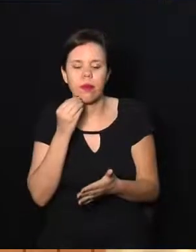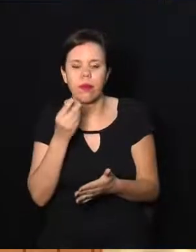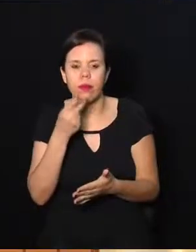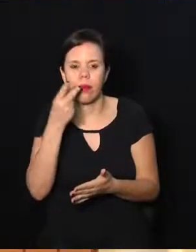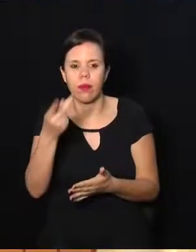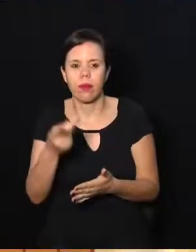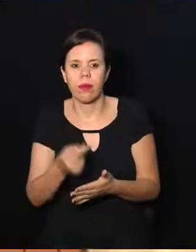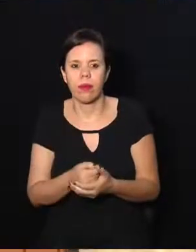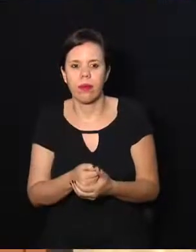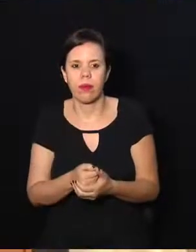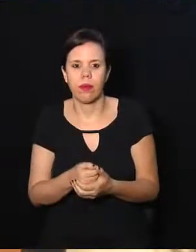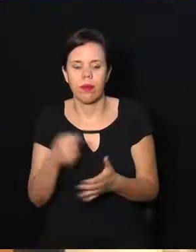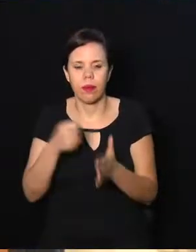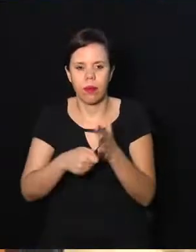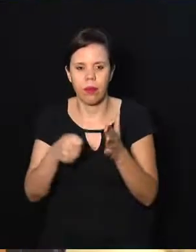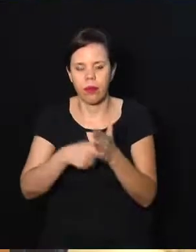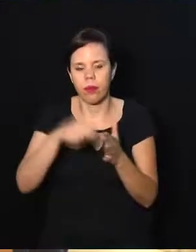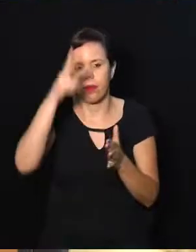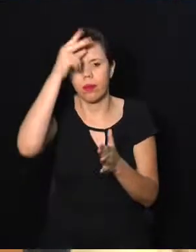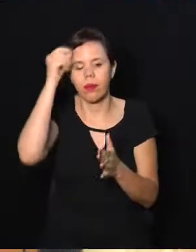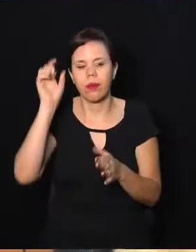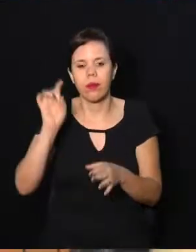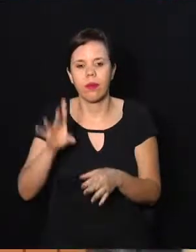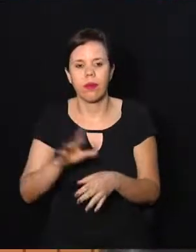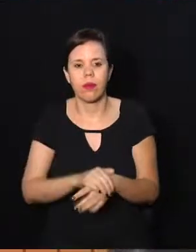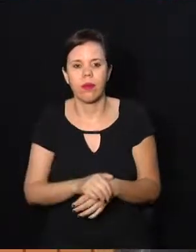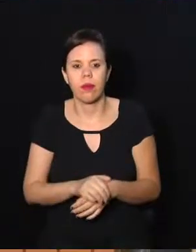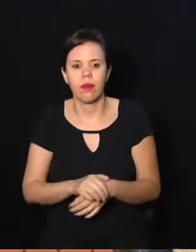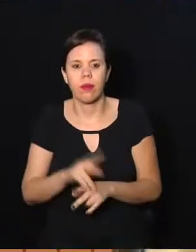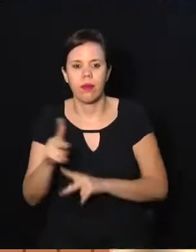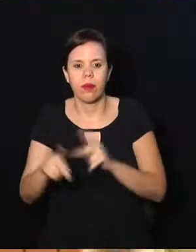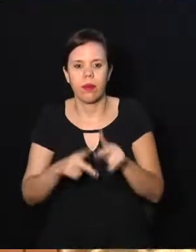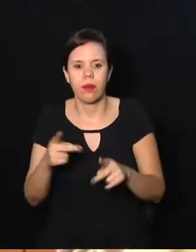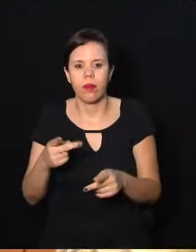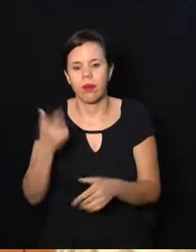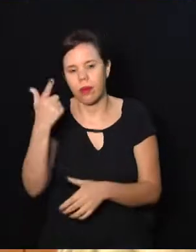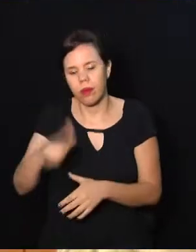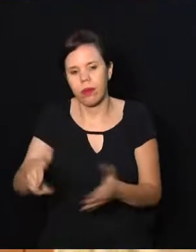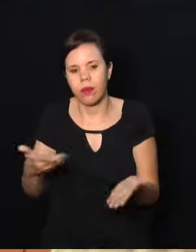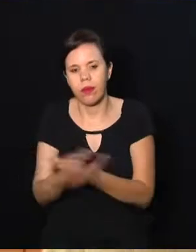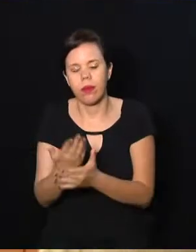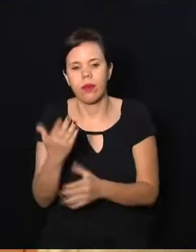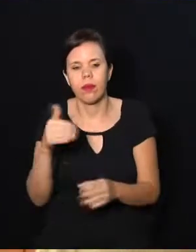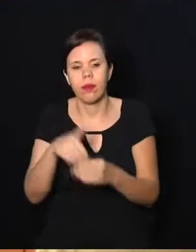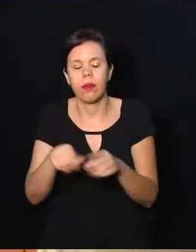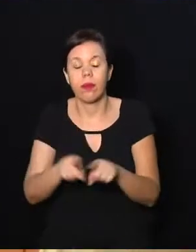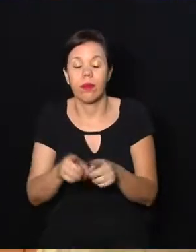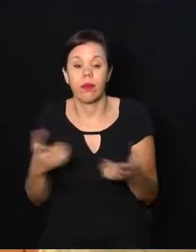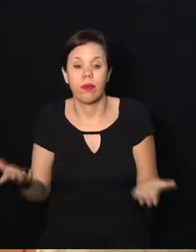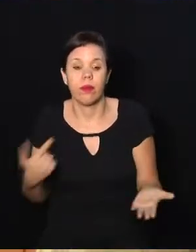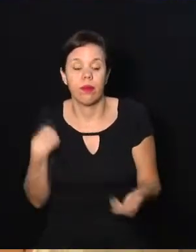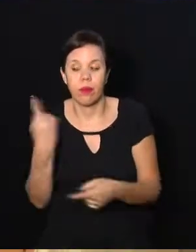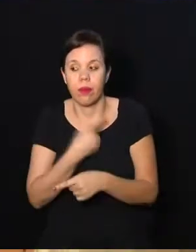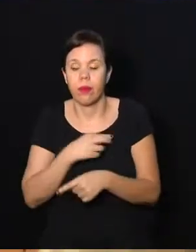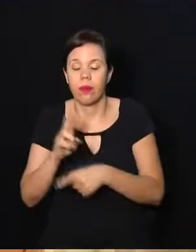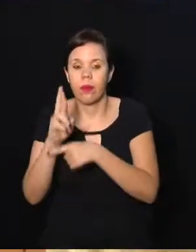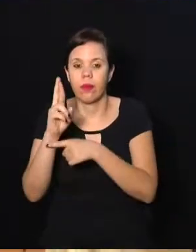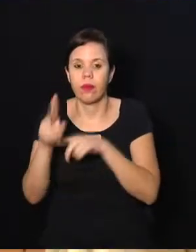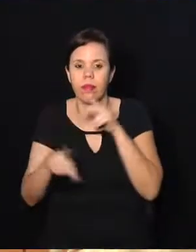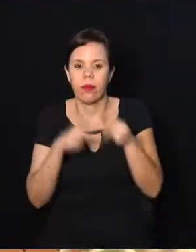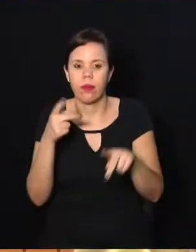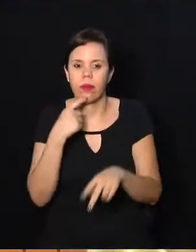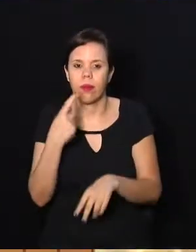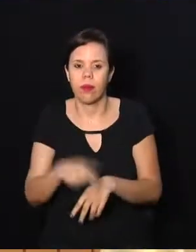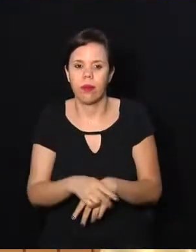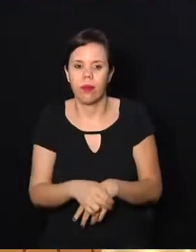em políticas públicas, mas sim somente aqueles que foram eleitos. E nós representamos a população de Campinas.